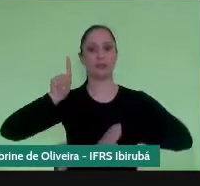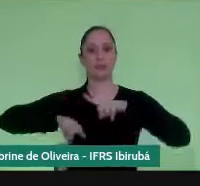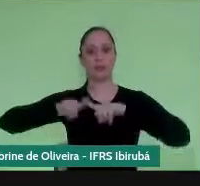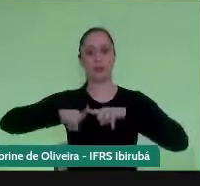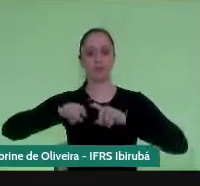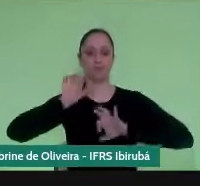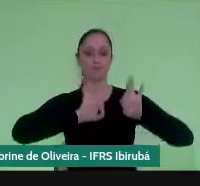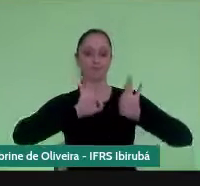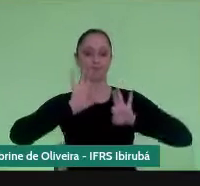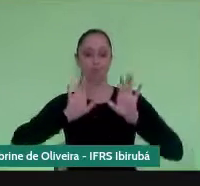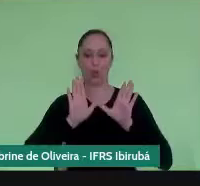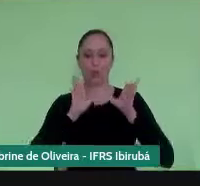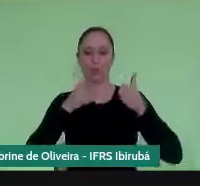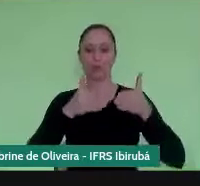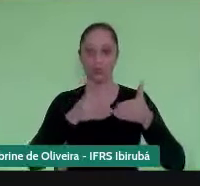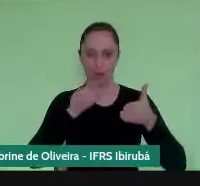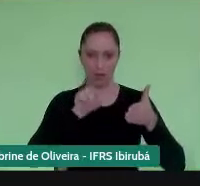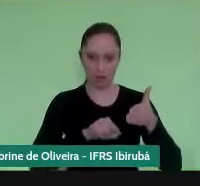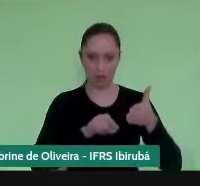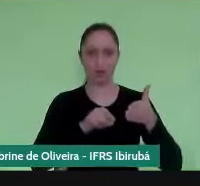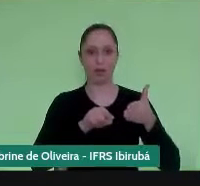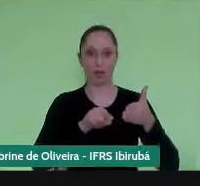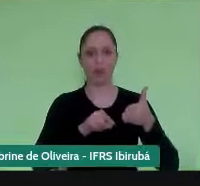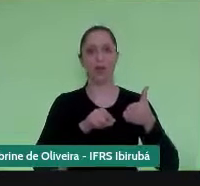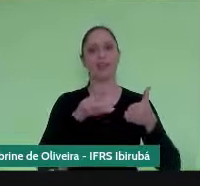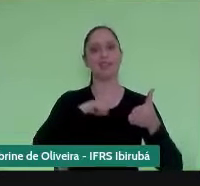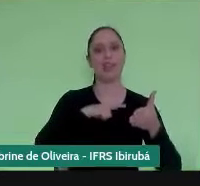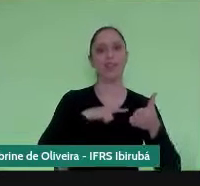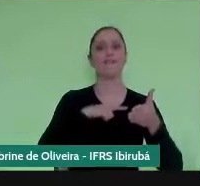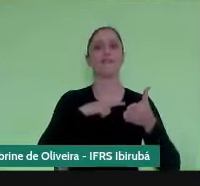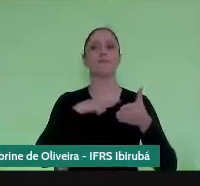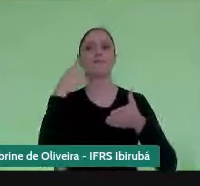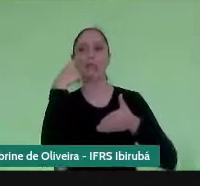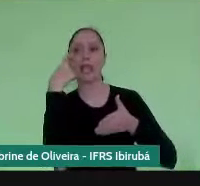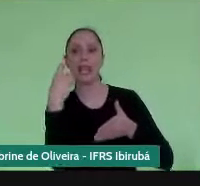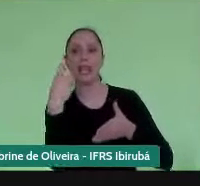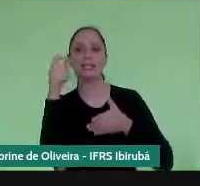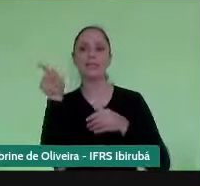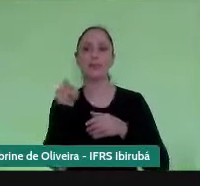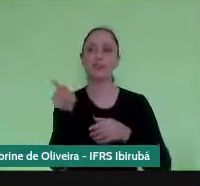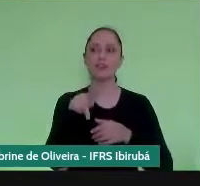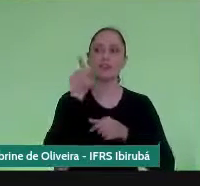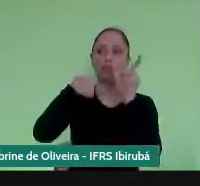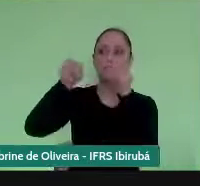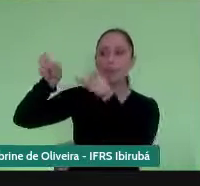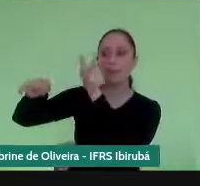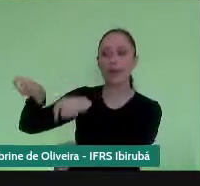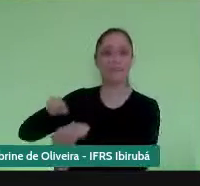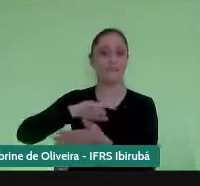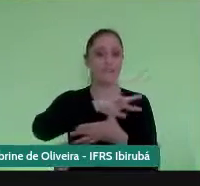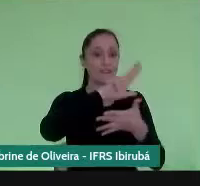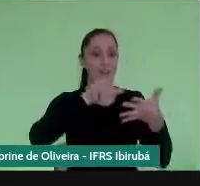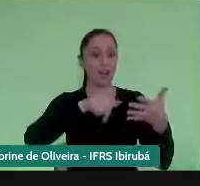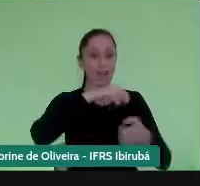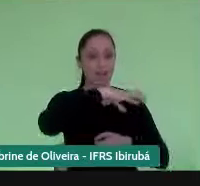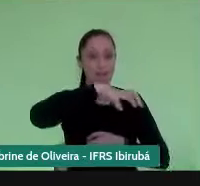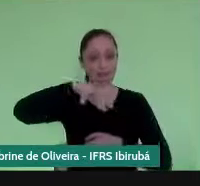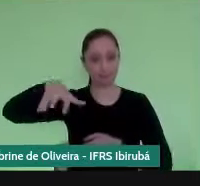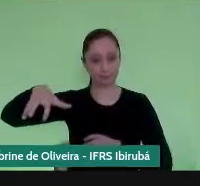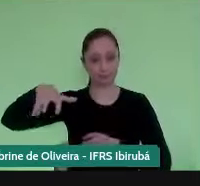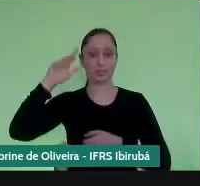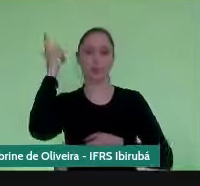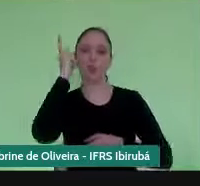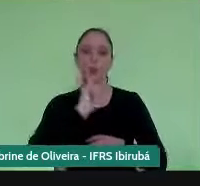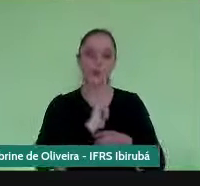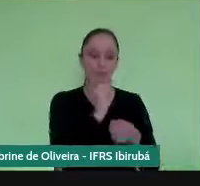dessas intenções dos docentes dos diferentes campos, para a elaboração, então, desses planos de estudo,